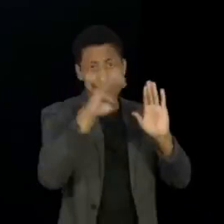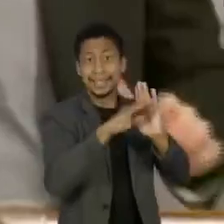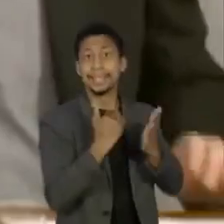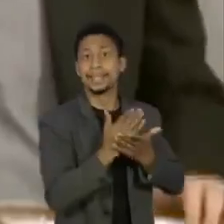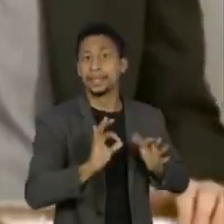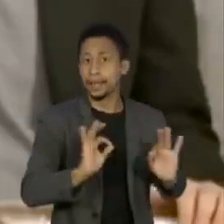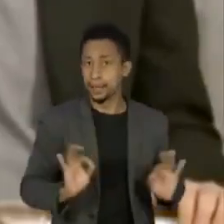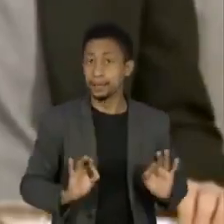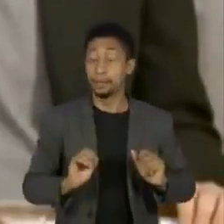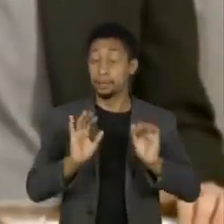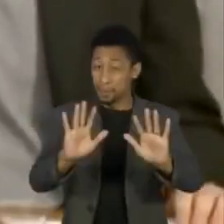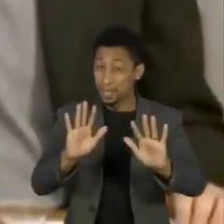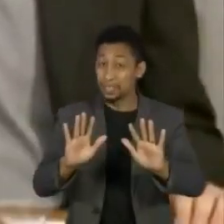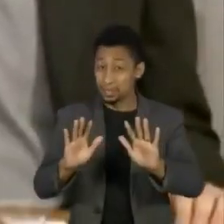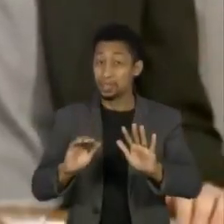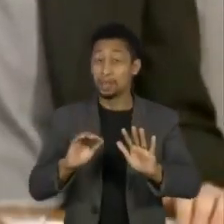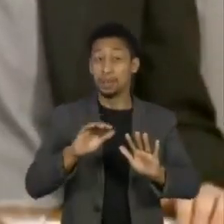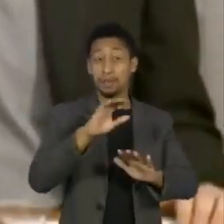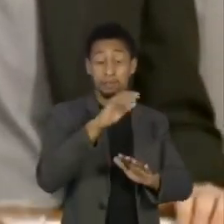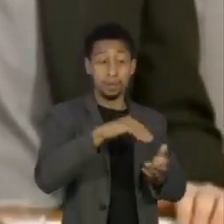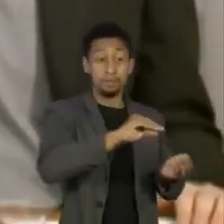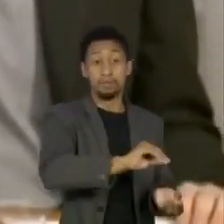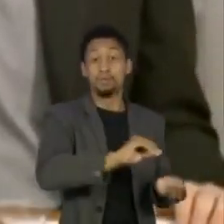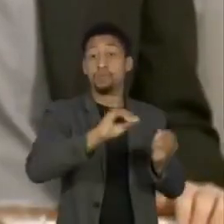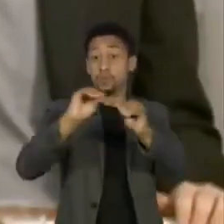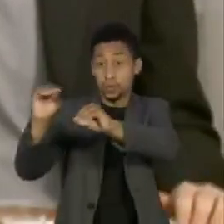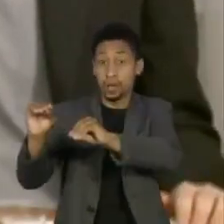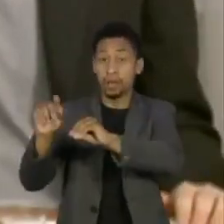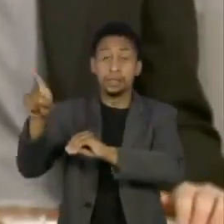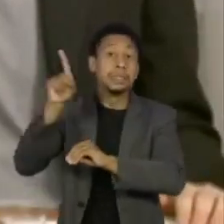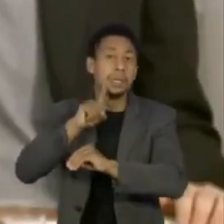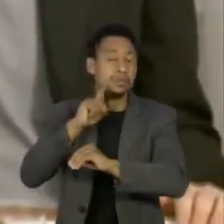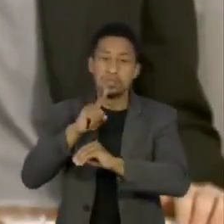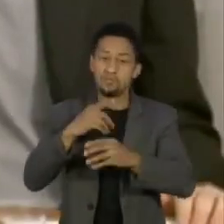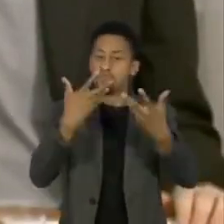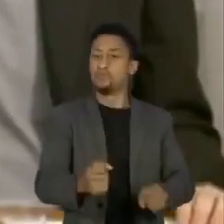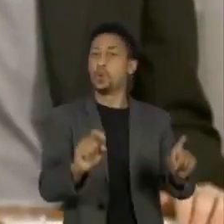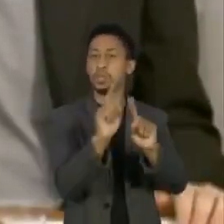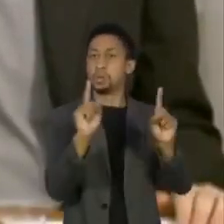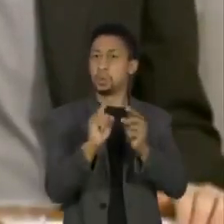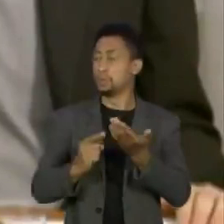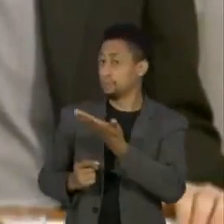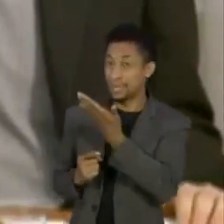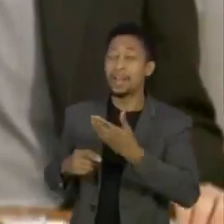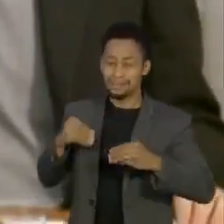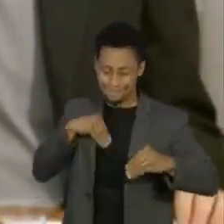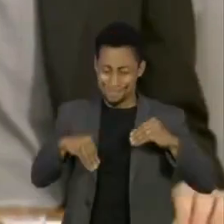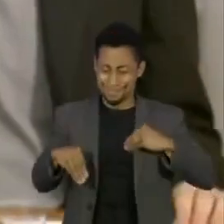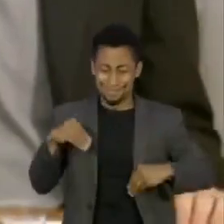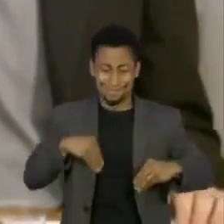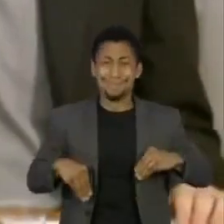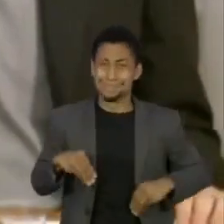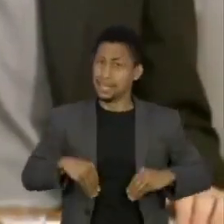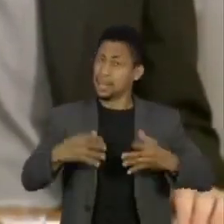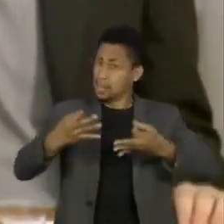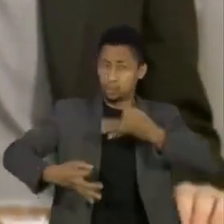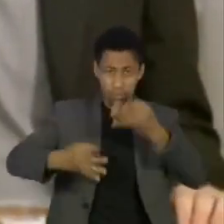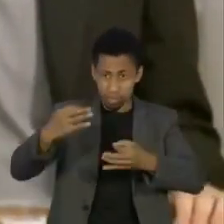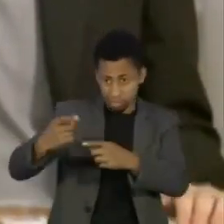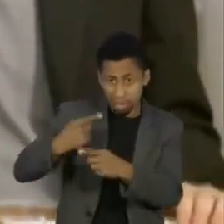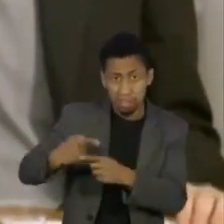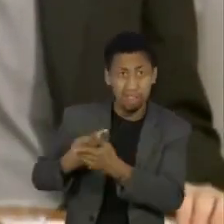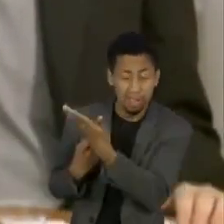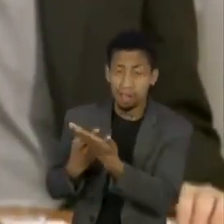processo. Mas a extradição para os Estados Unidos foi negada porque Assange sofre de depressão. E a justiça